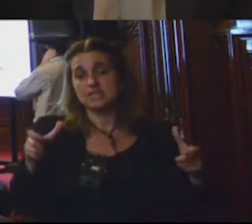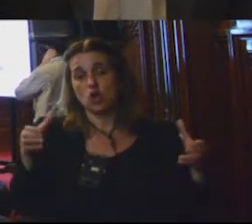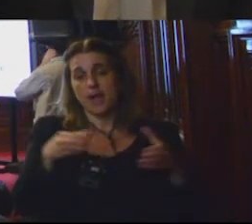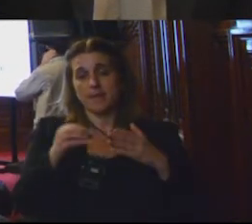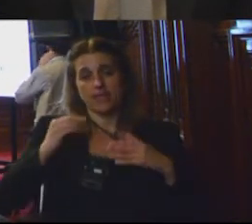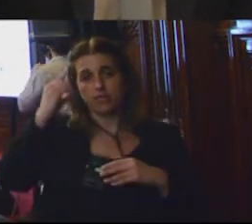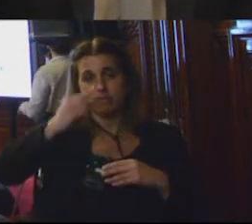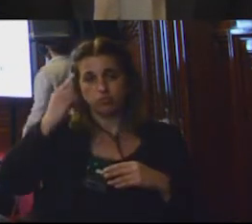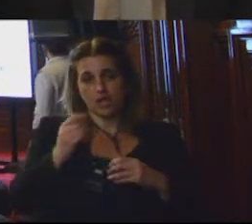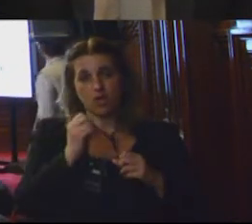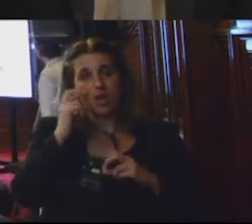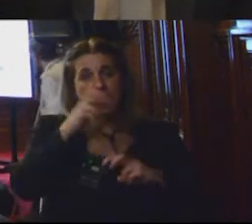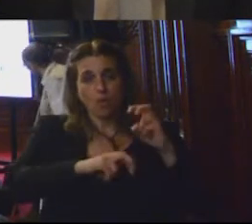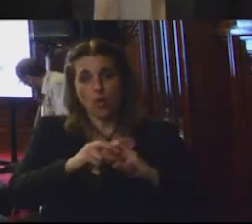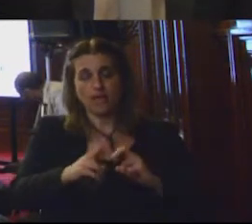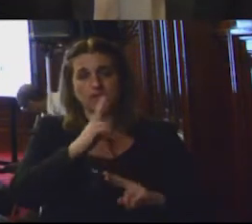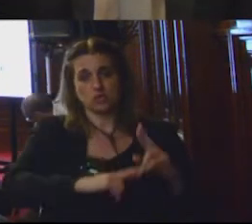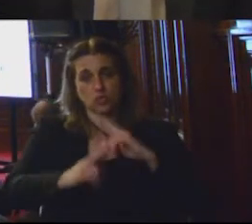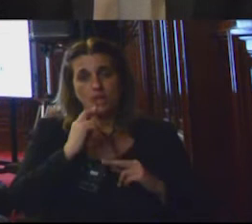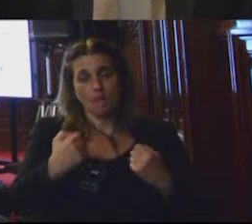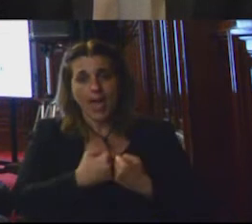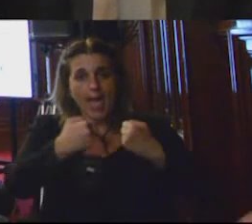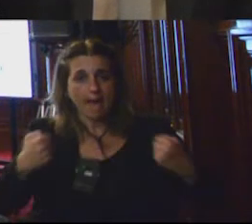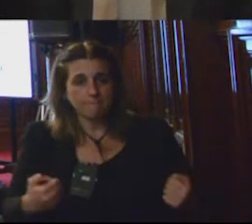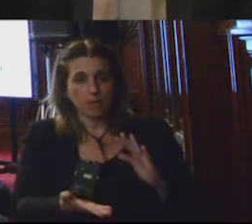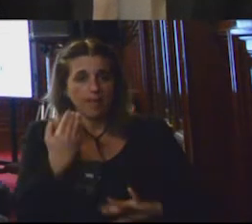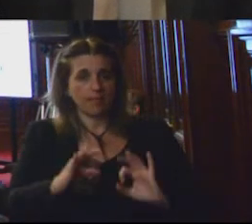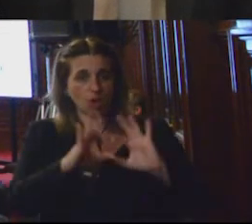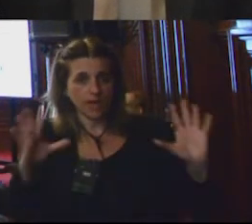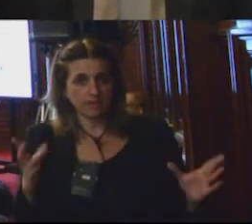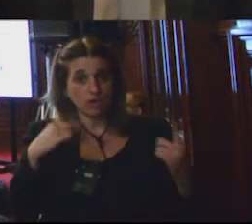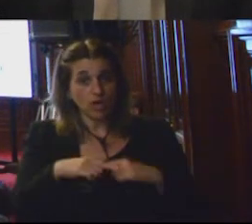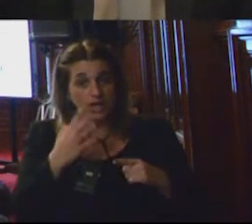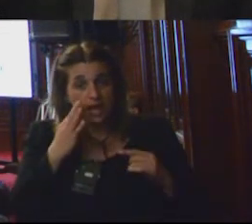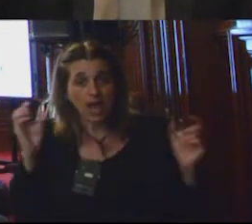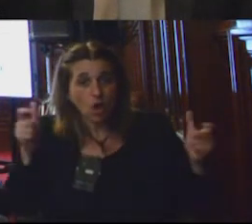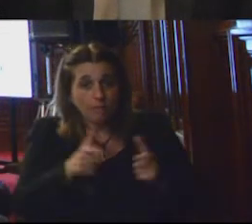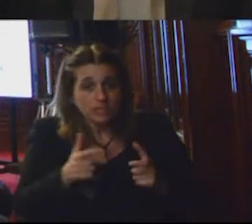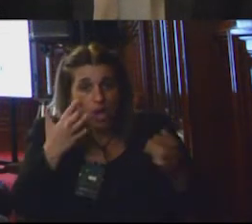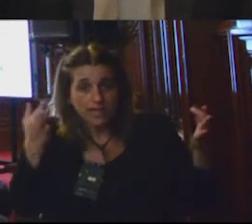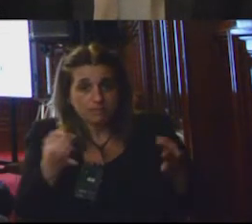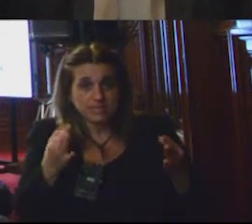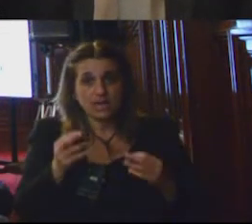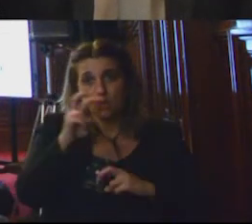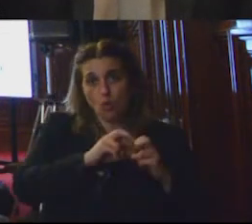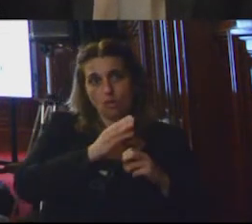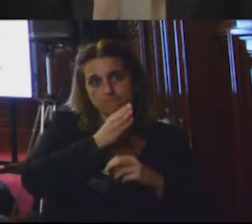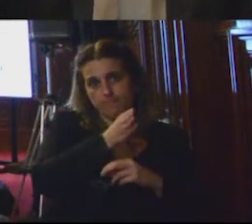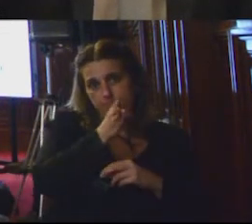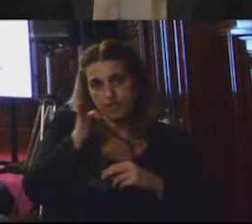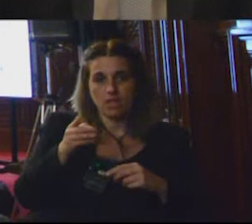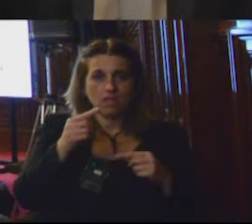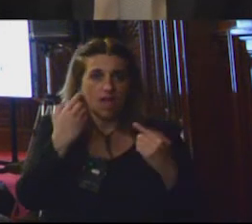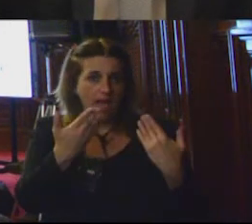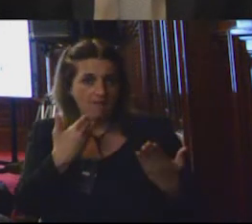busca do resultado mais amplo e democrático possível, a Comissão Especial buscou ouvir todas as partes envolvidas e interessadas, garantindo